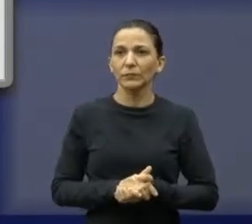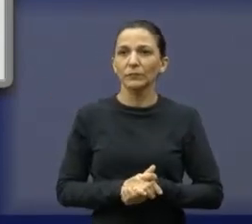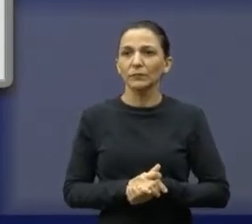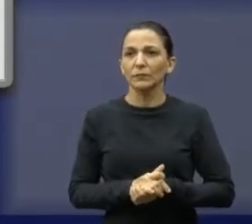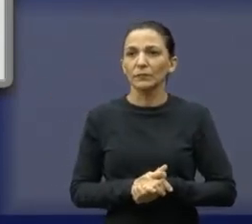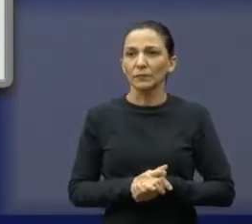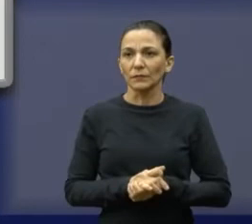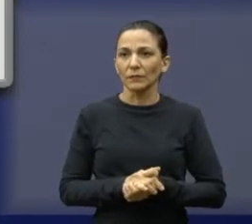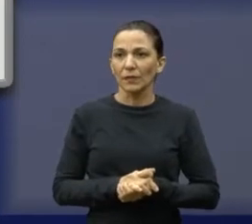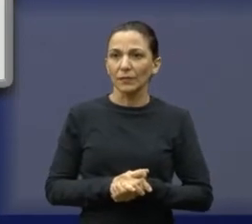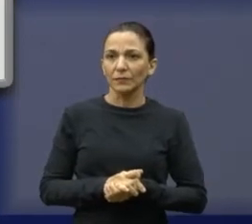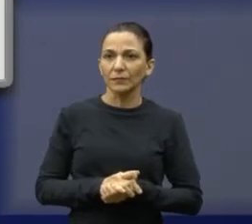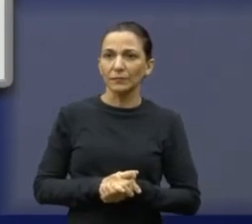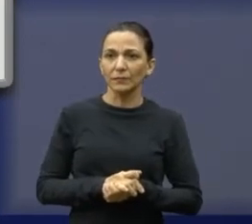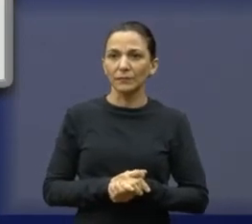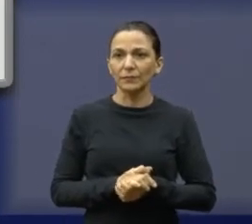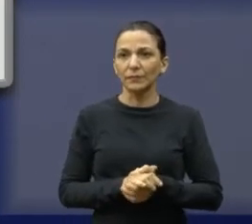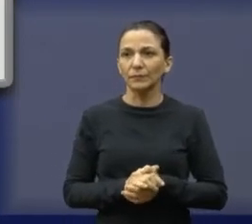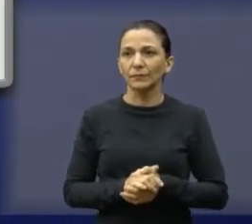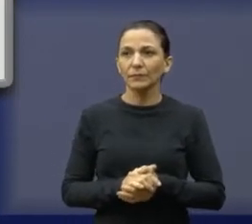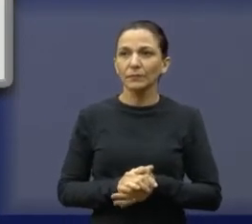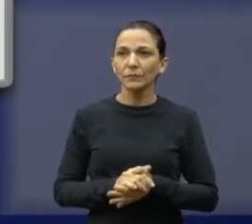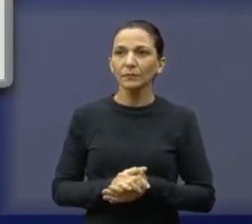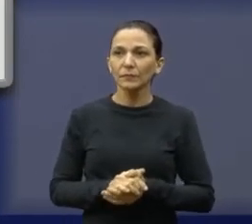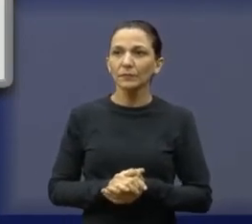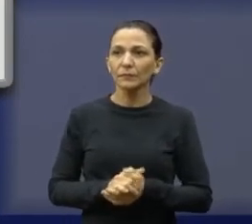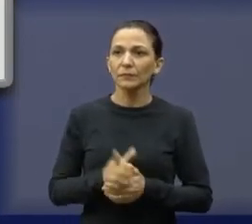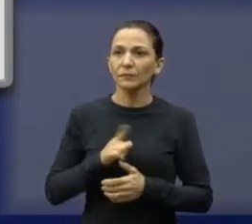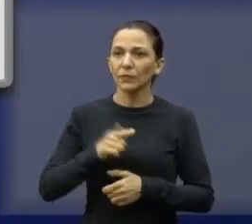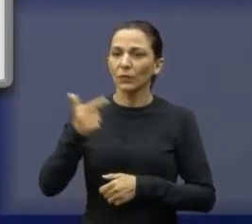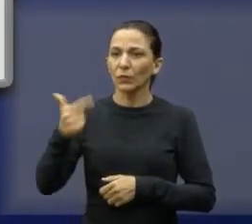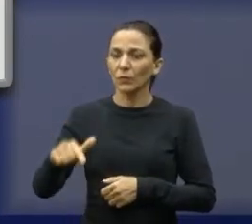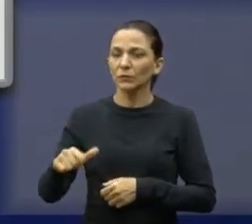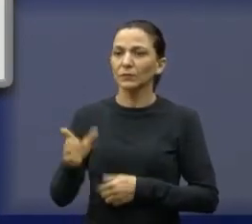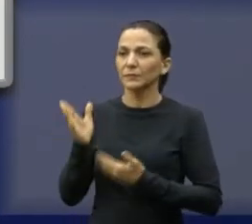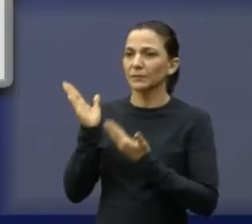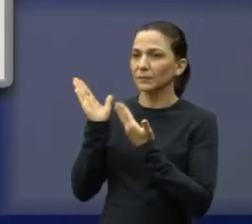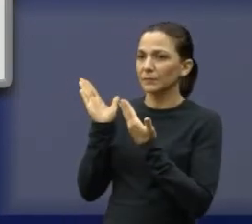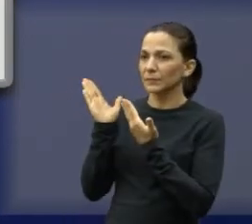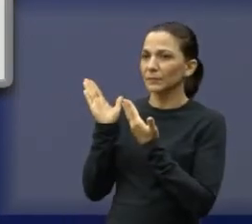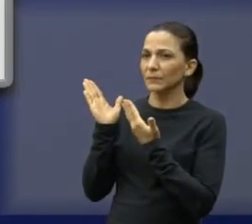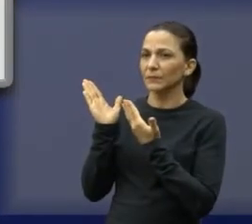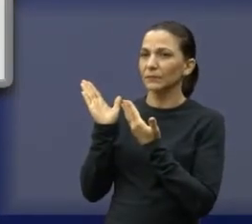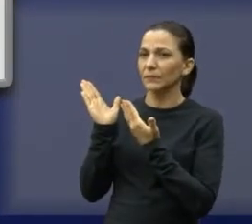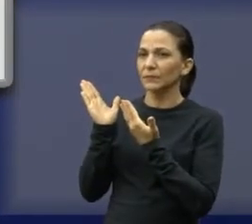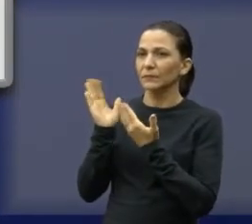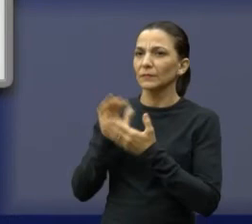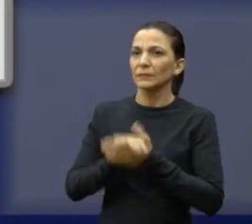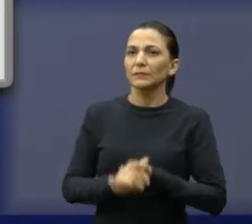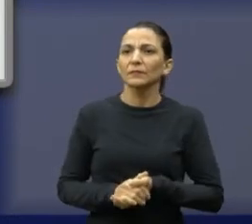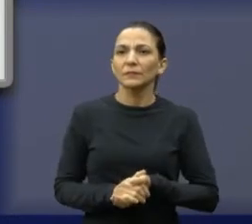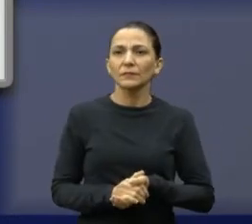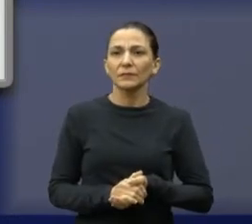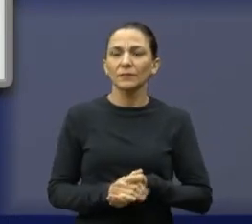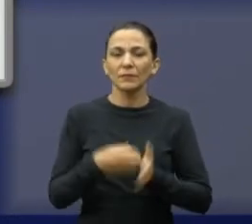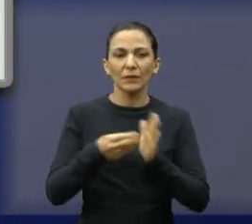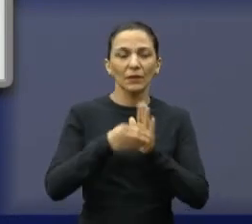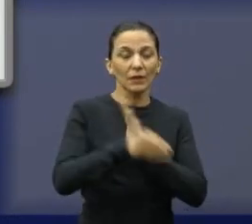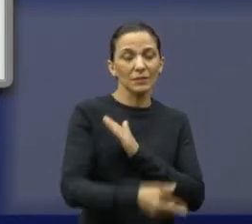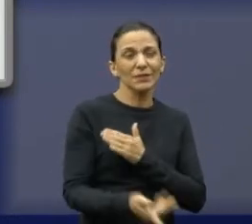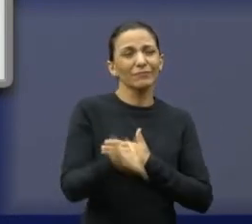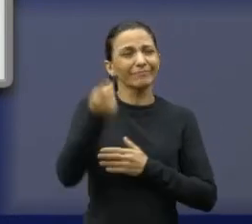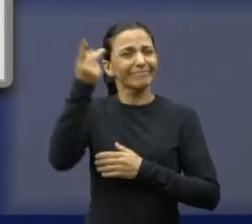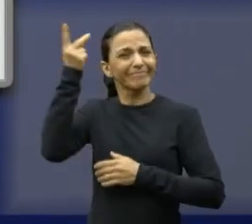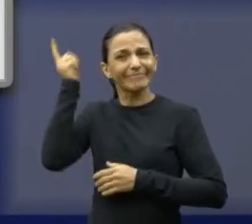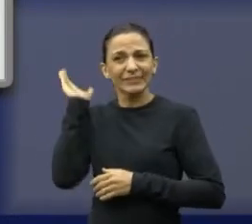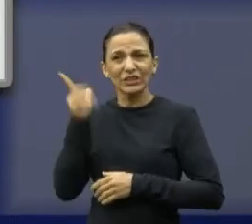e Carlos Batista Magalhães. Tá. Tem outra também, tem outra foto, na Avenida Nassif Damos. Essa demanda é uma indicação antiga também,